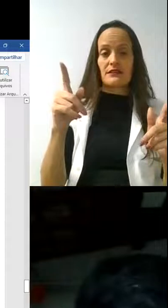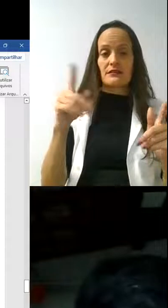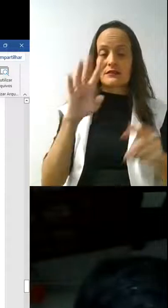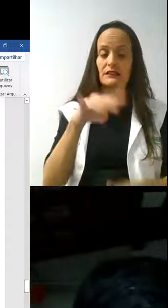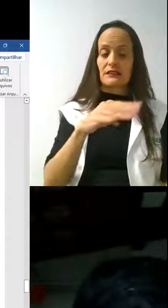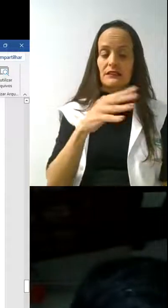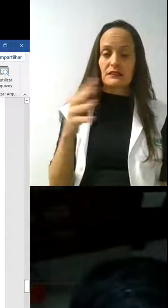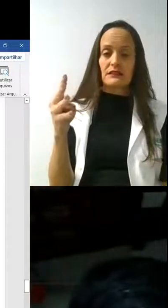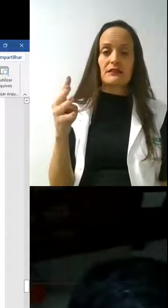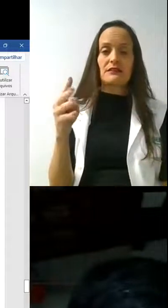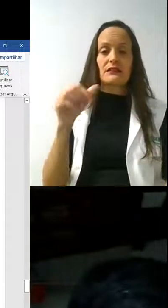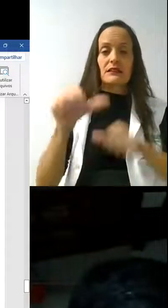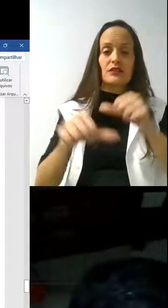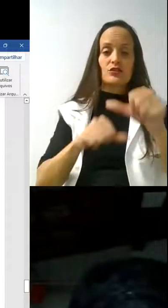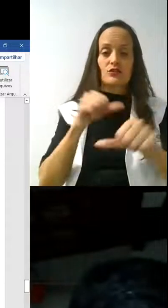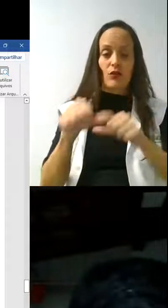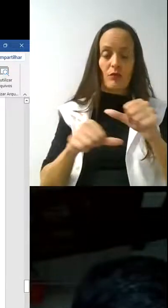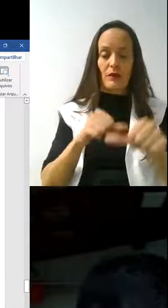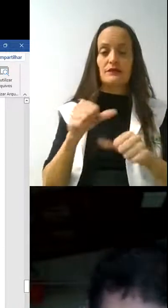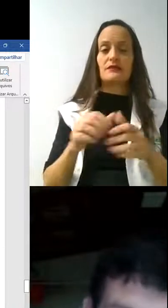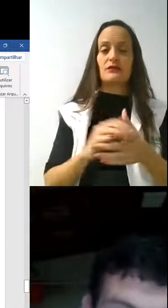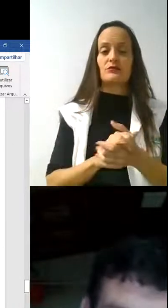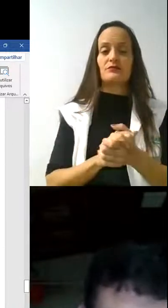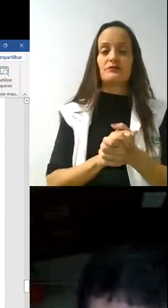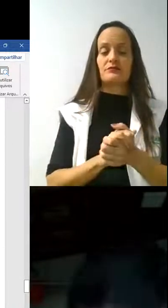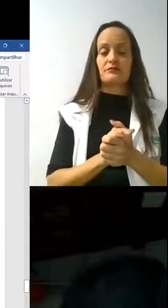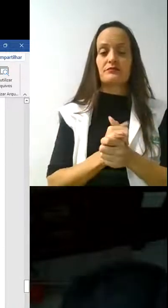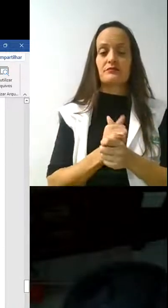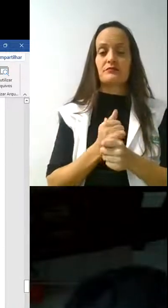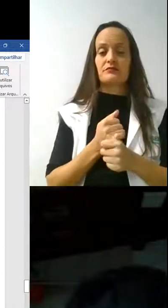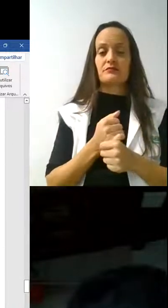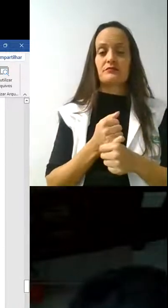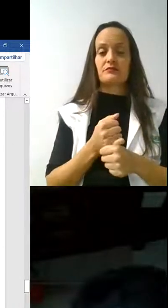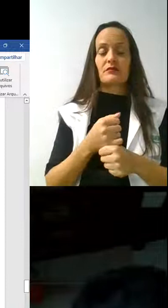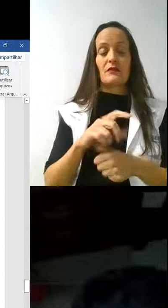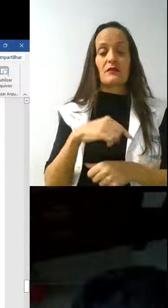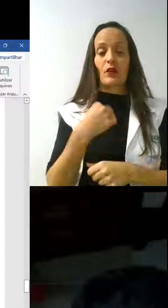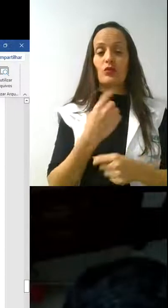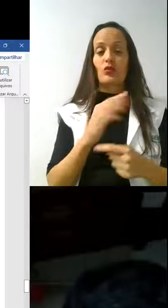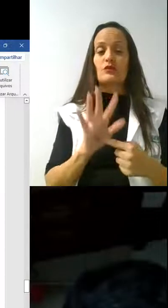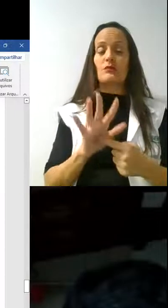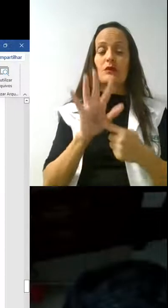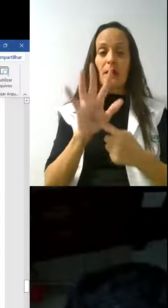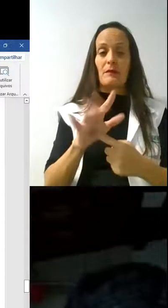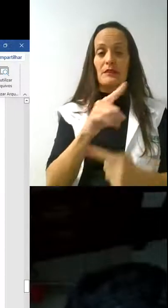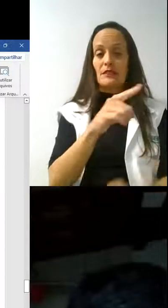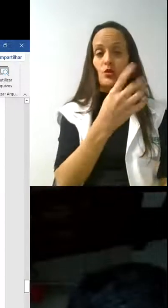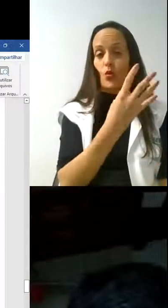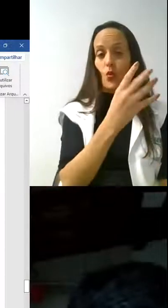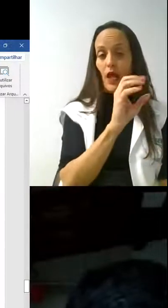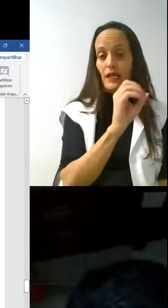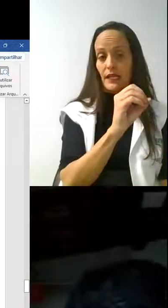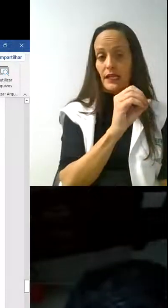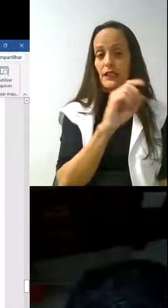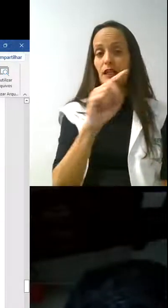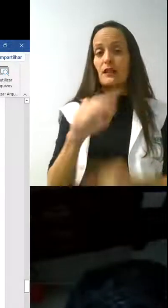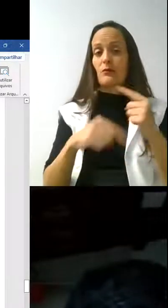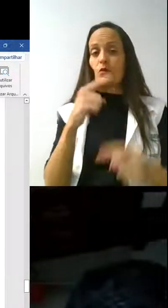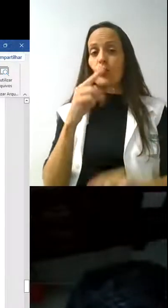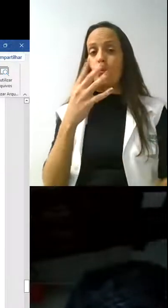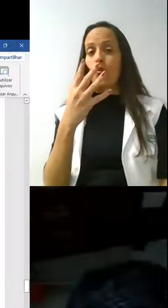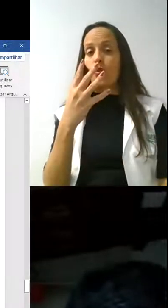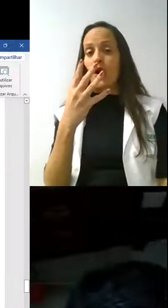e conversão de unidades. Então, aqui a gente está representando o valor de 40 metros em diferentes escalas, e